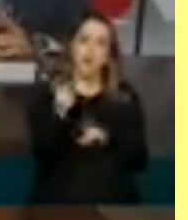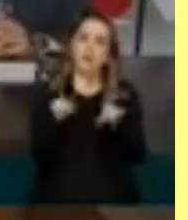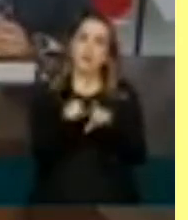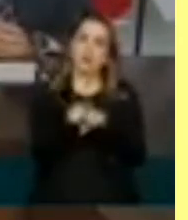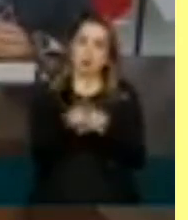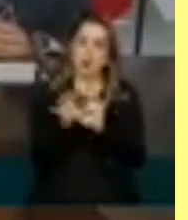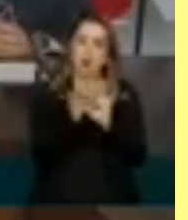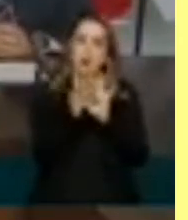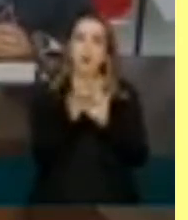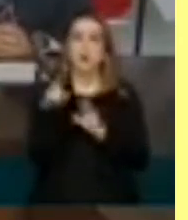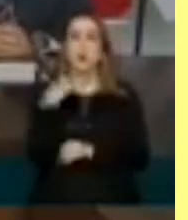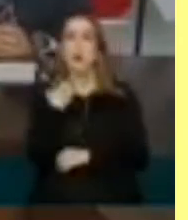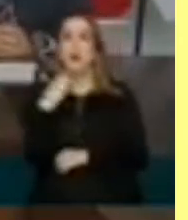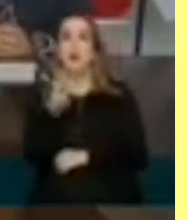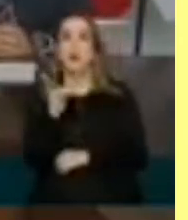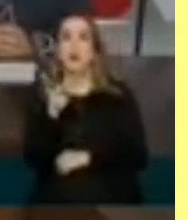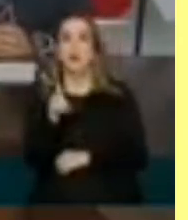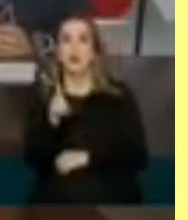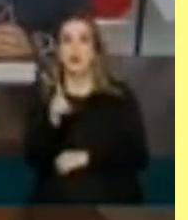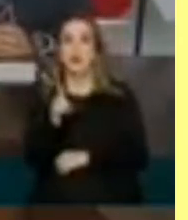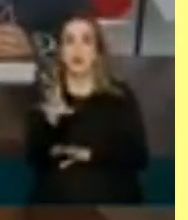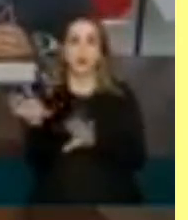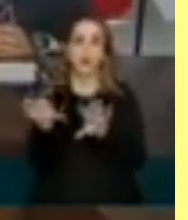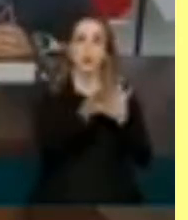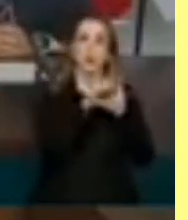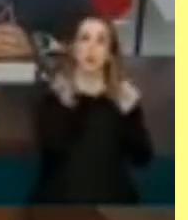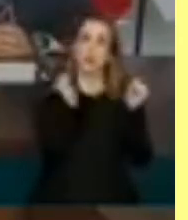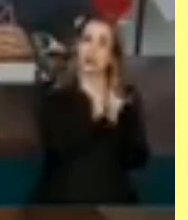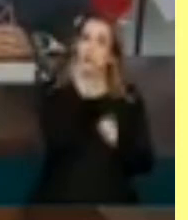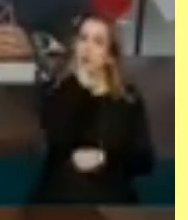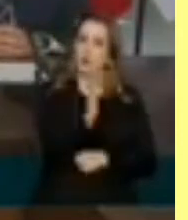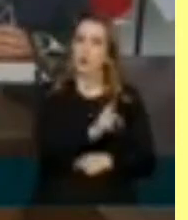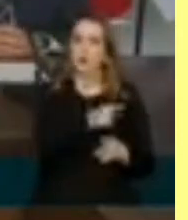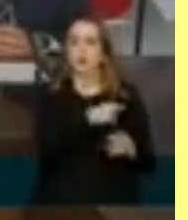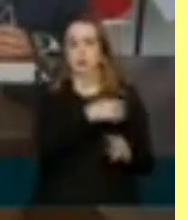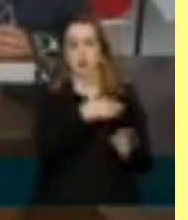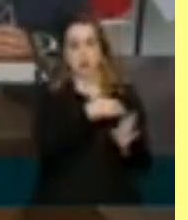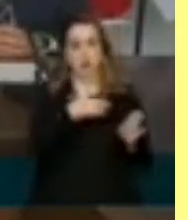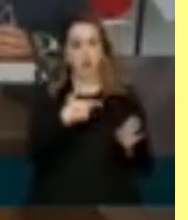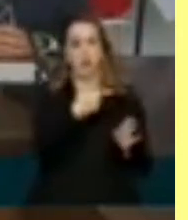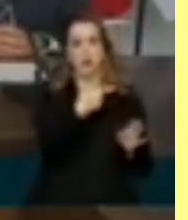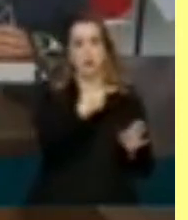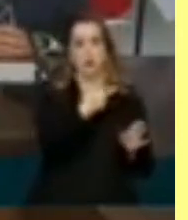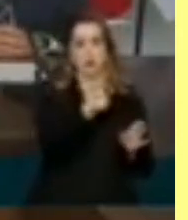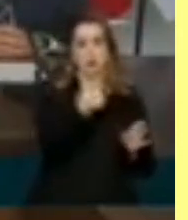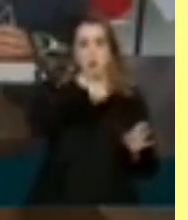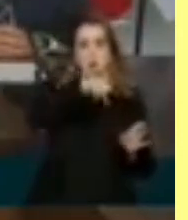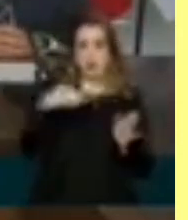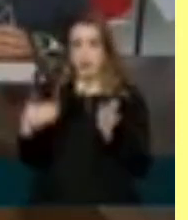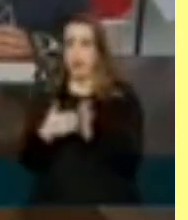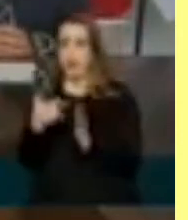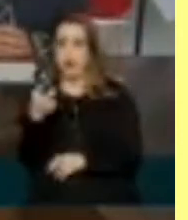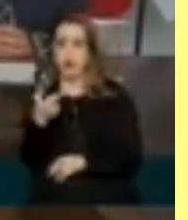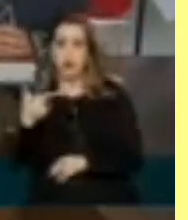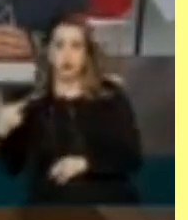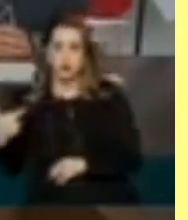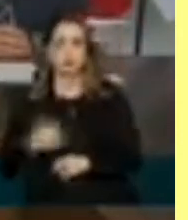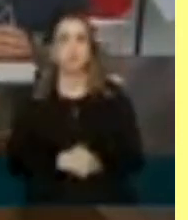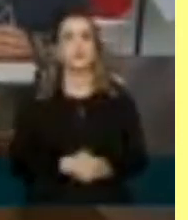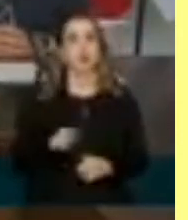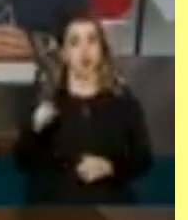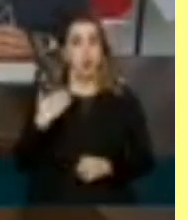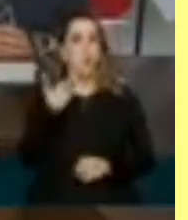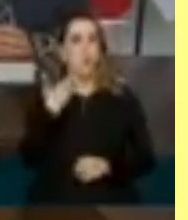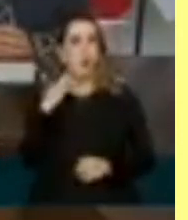BID a essas prioridades em sua estratégia para o Brasil no período 2019-2022. O banco